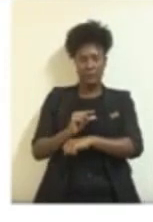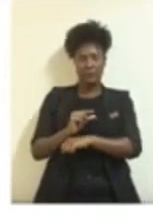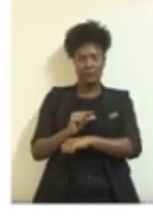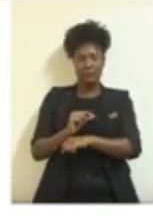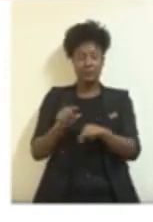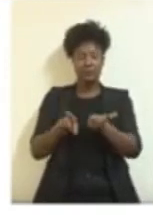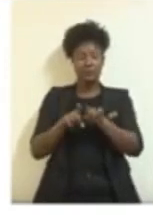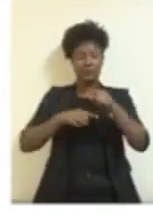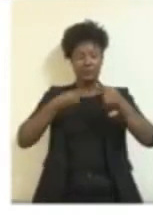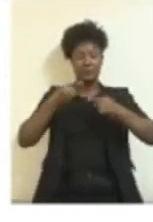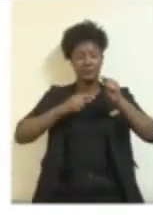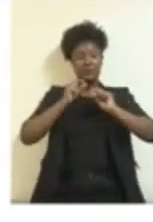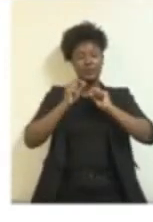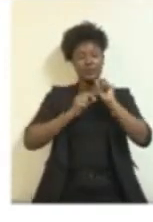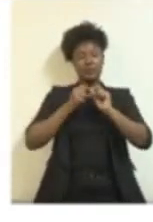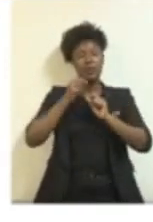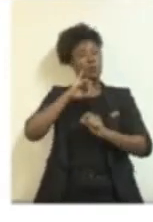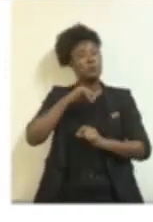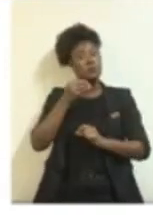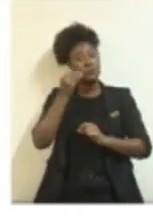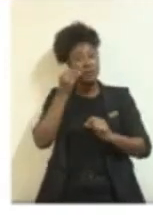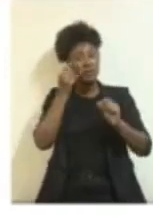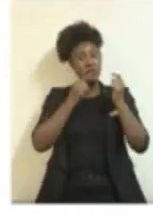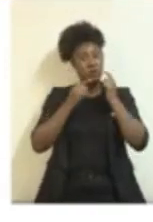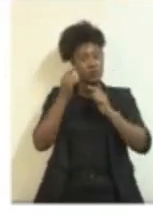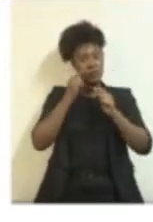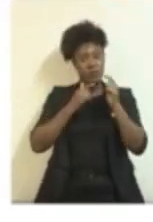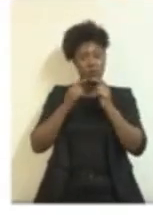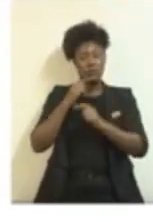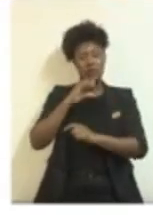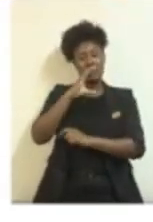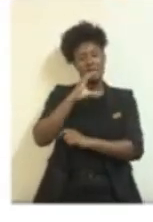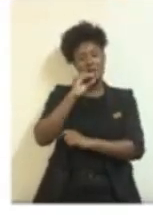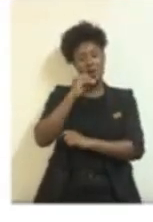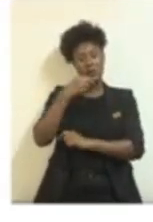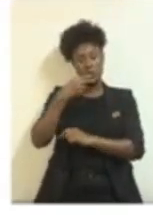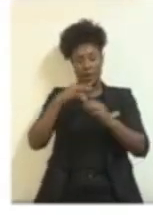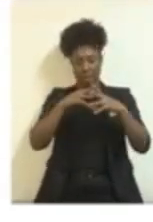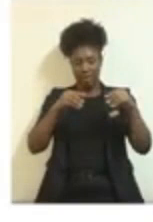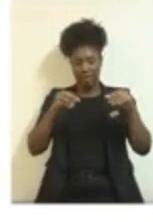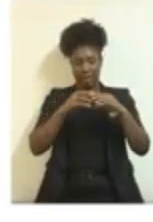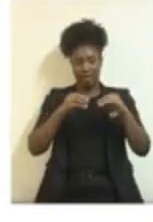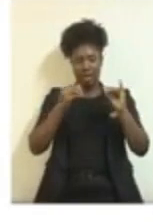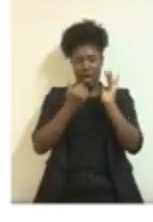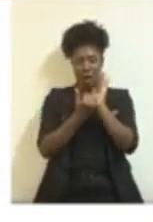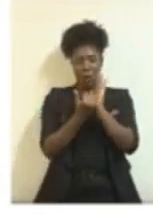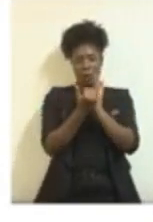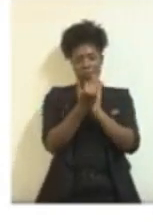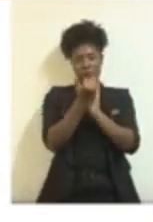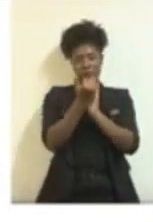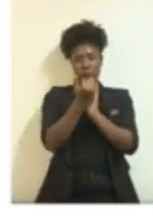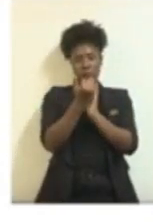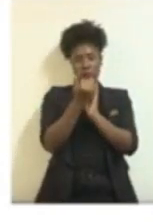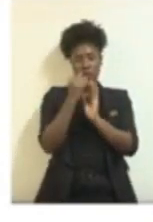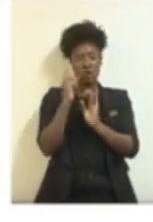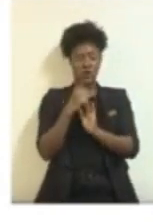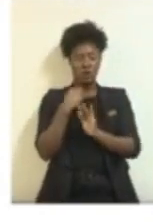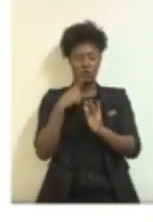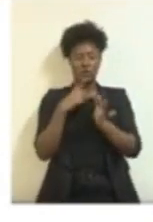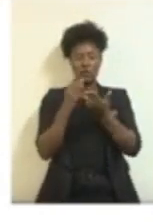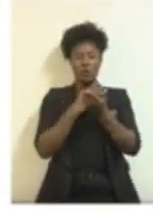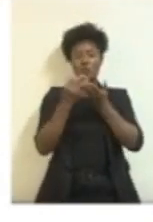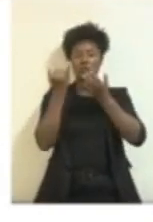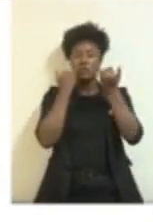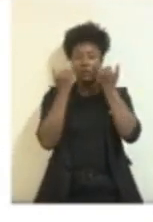possibilidade de aumentar o sequestro de carbono no solo pelo manejo. E nós temos dados ainda